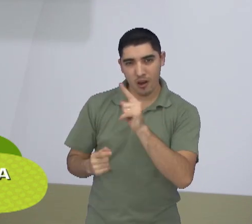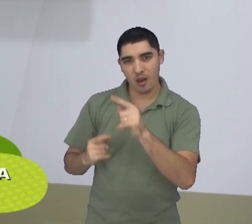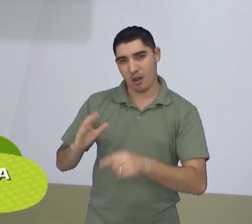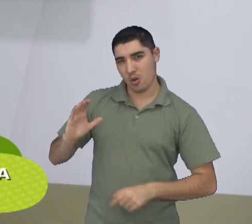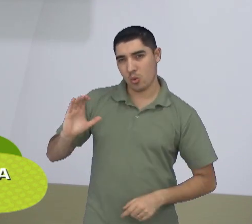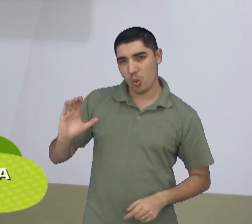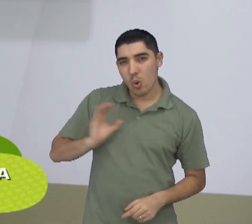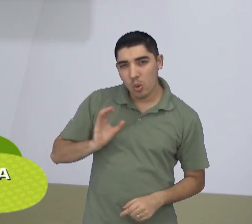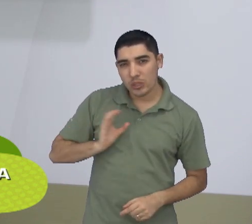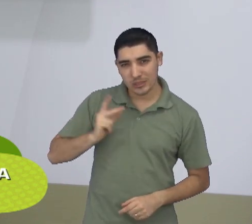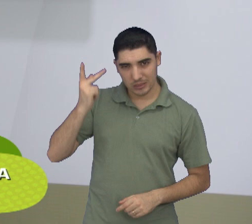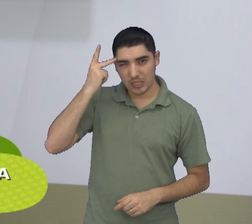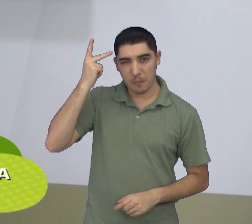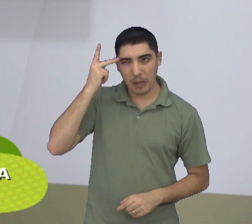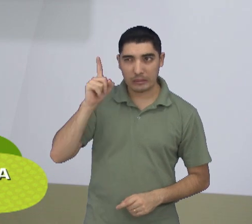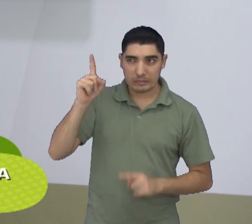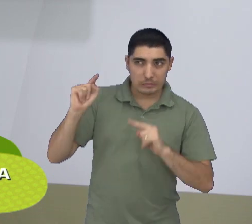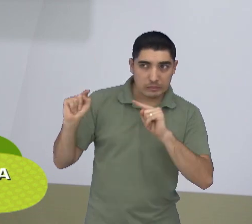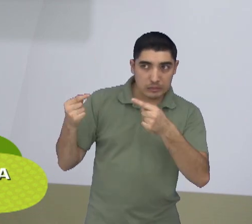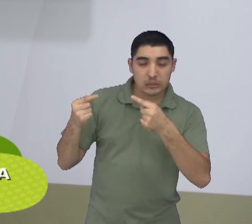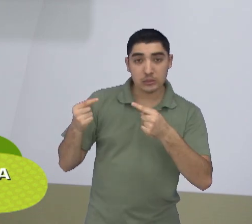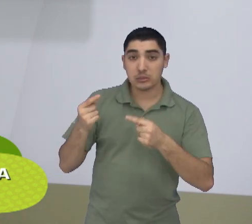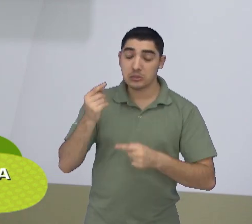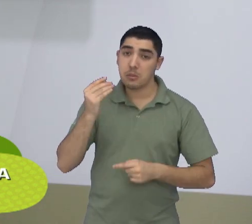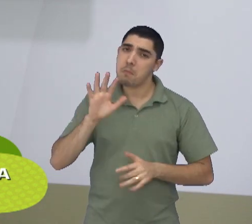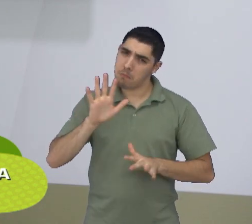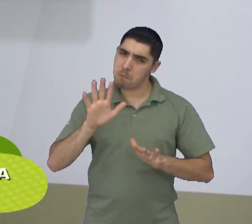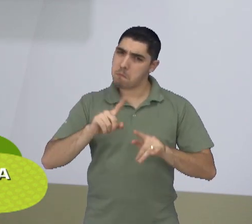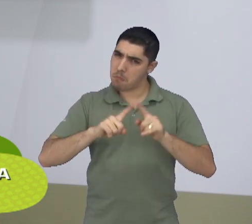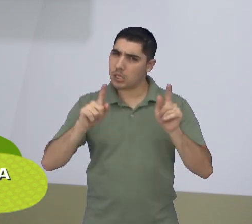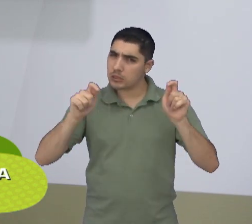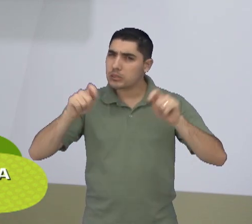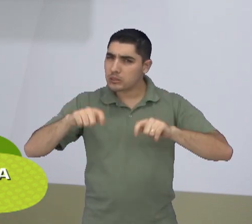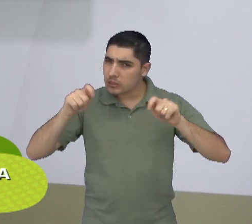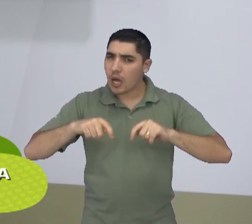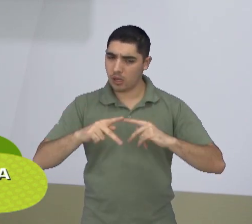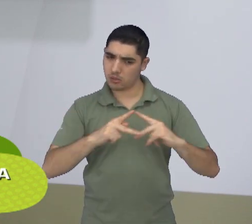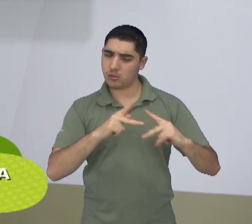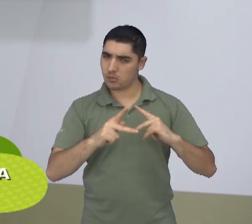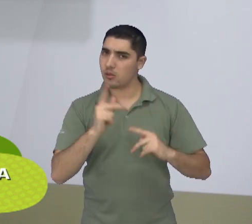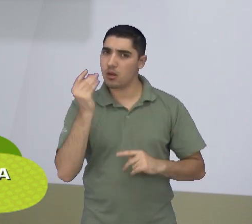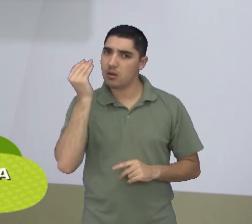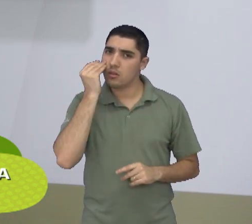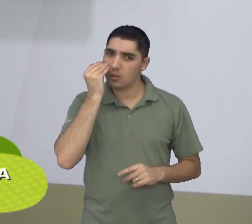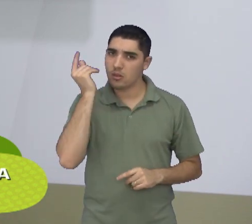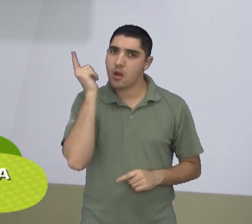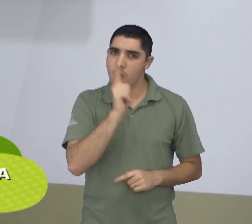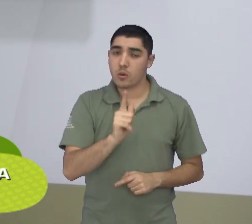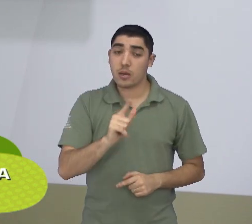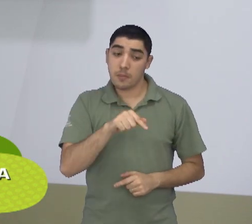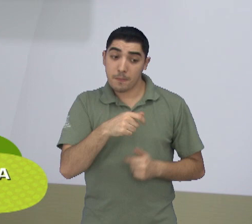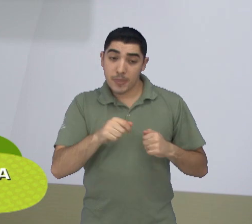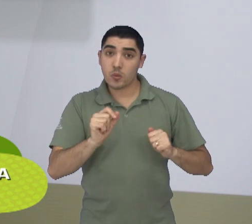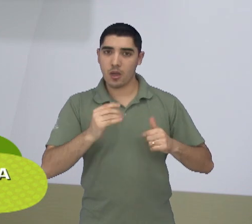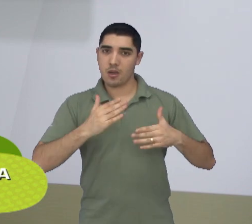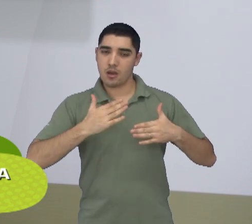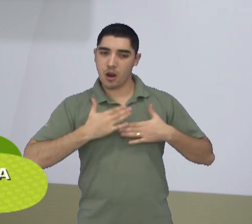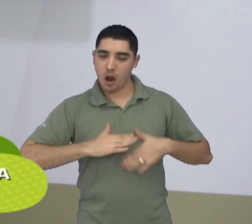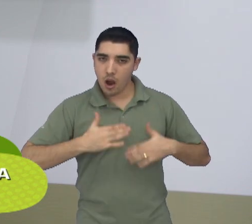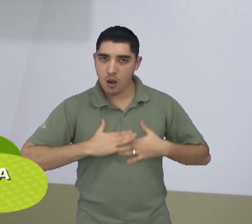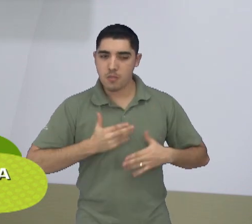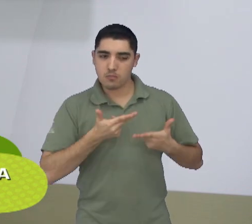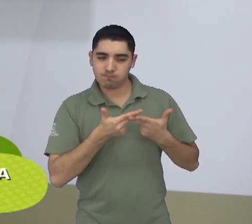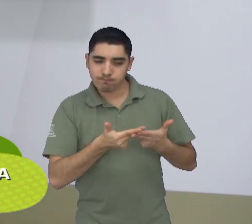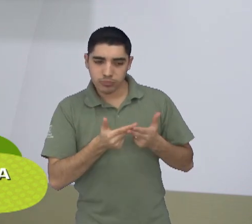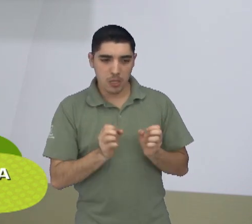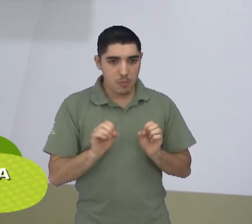Corinthians joga para tentar buscar esse resultado, é possível. Então, o São José ter um pouco mais ali também de tranquilidade, quando